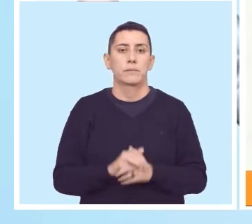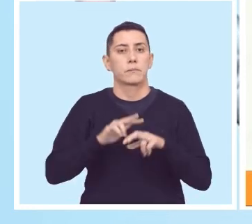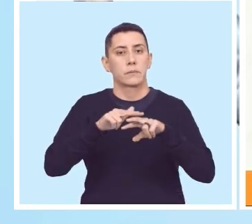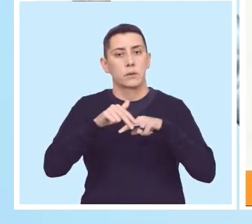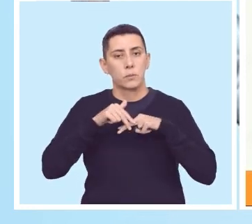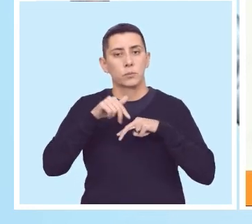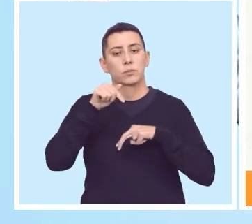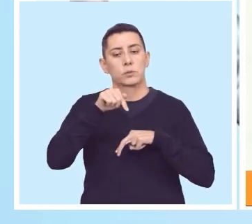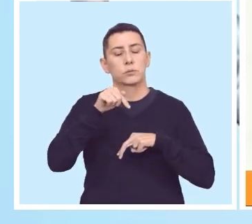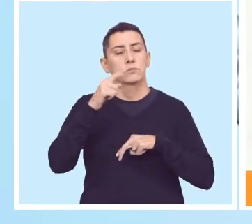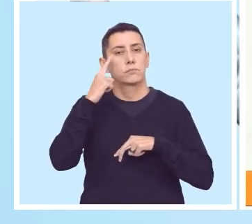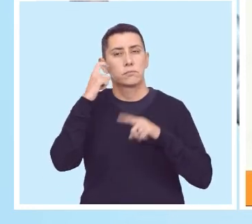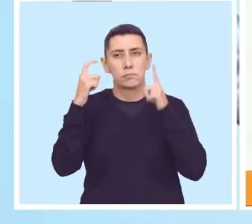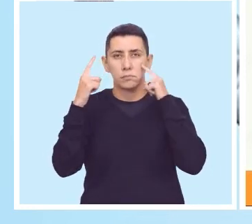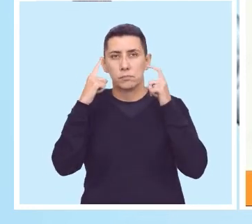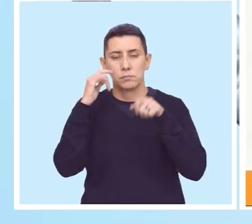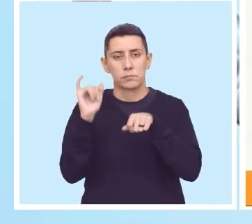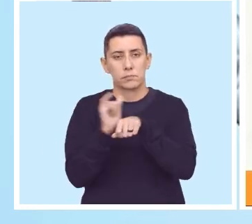técnicas,